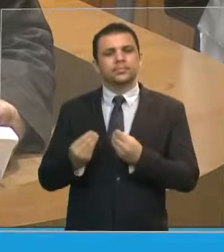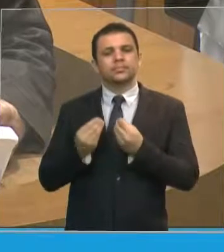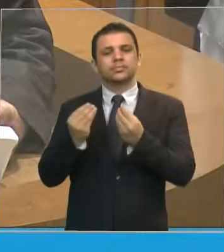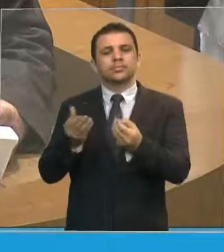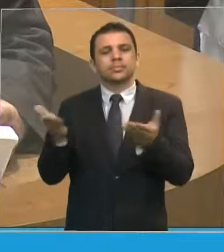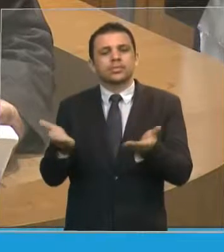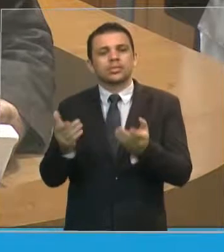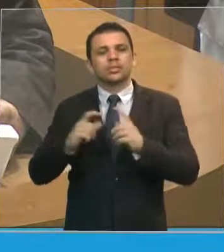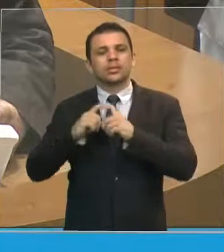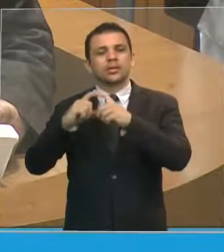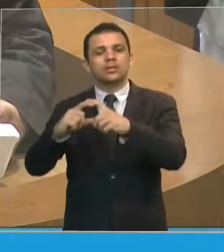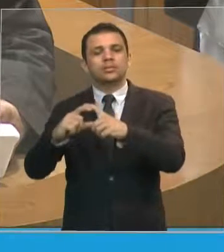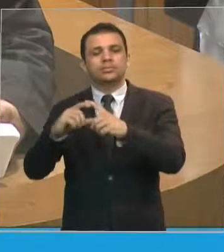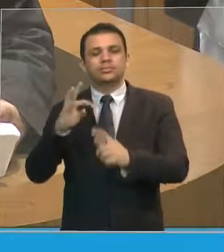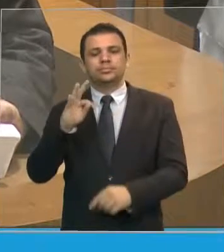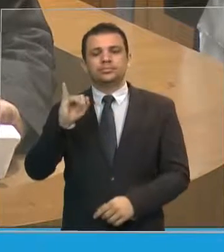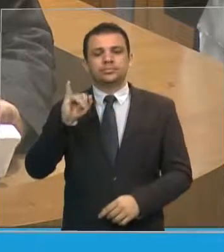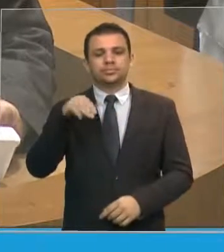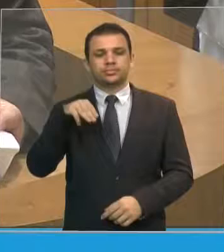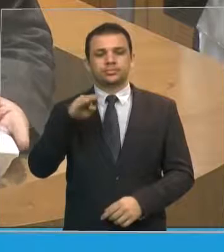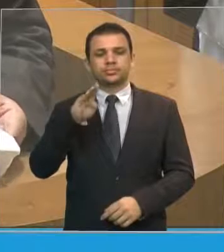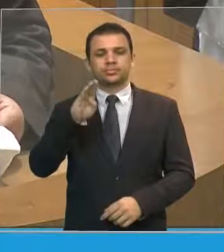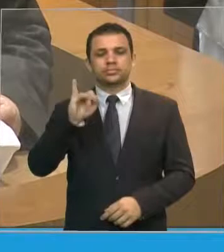Medalha do Mérito Timbira em